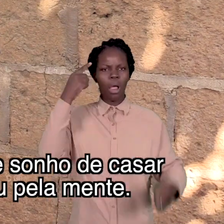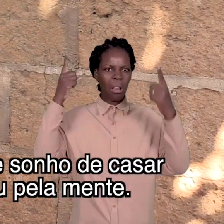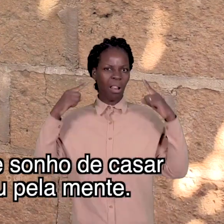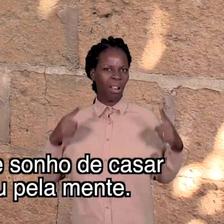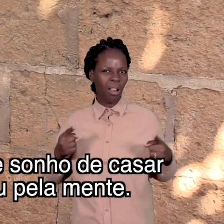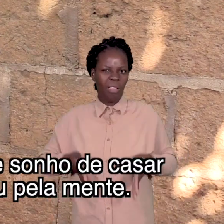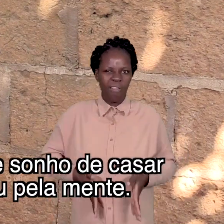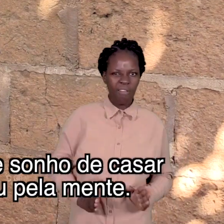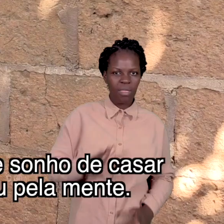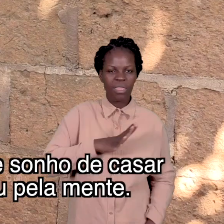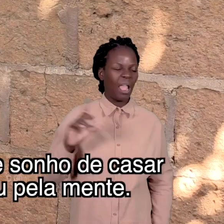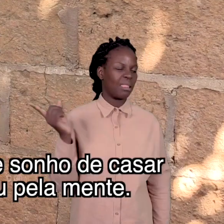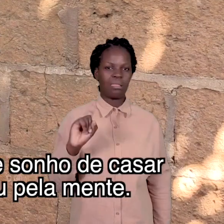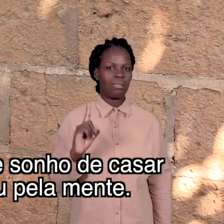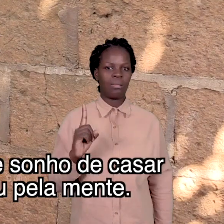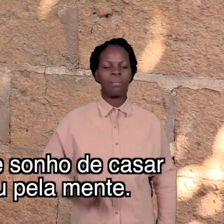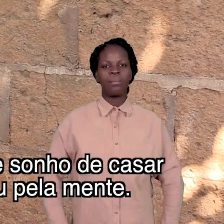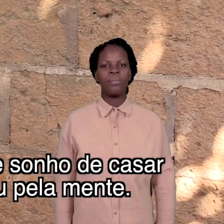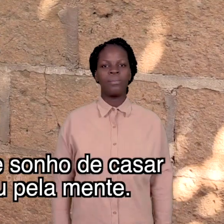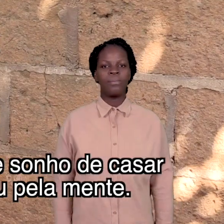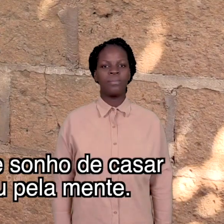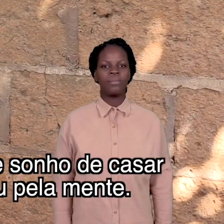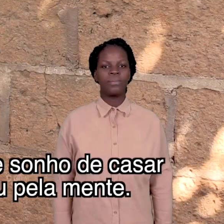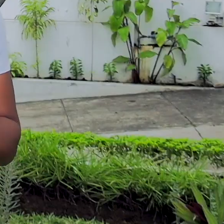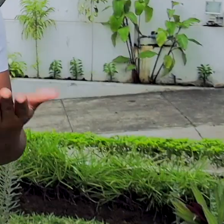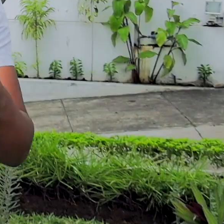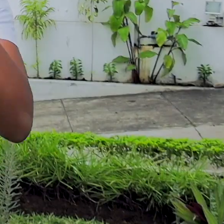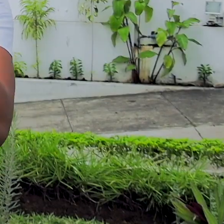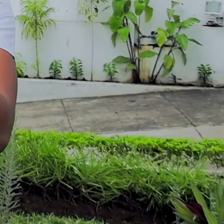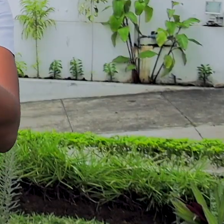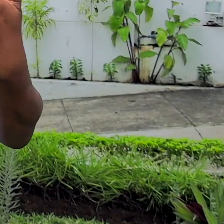de casar e ter filhos. Ainda não me passou pela mente.